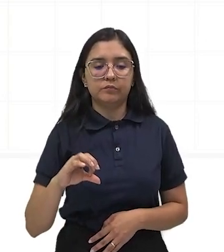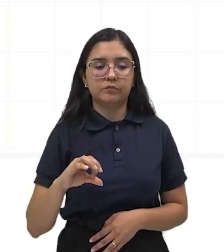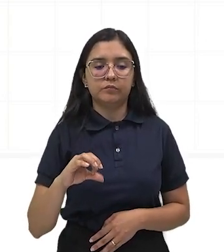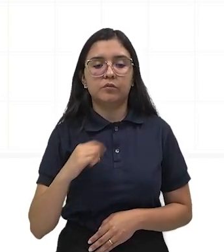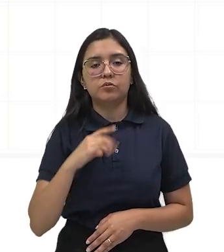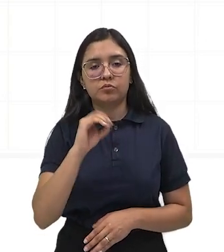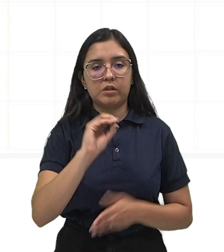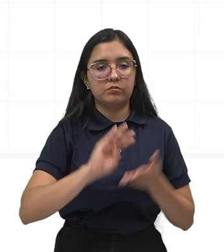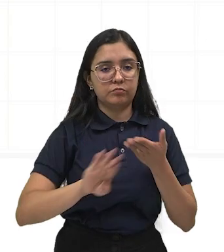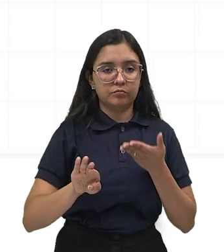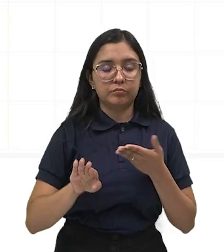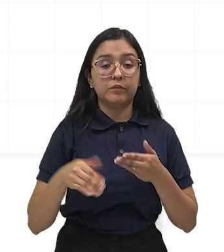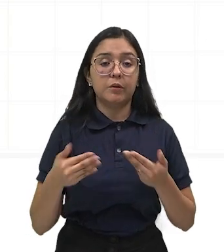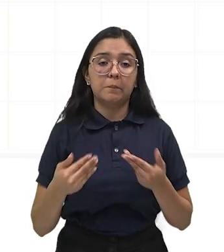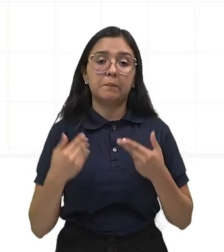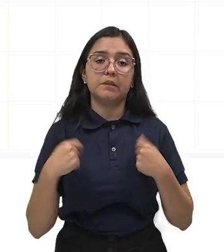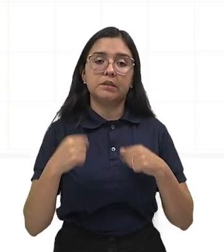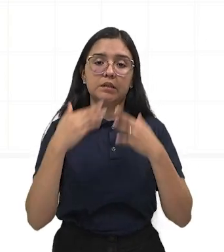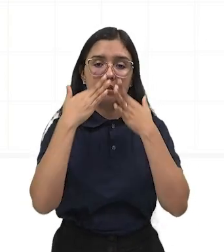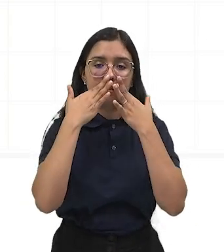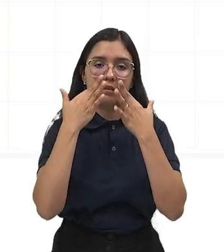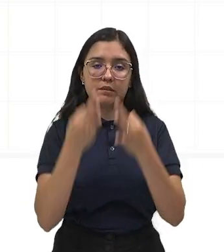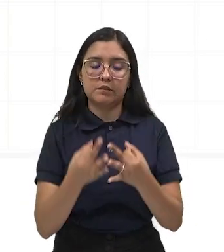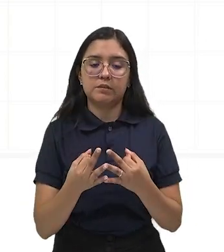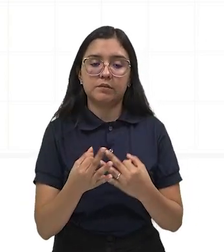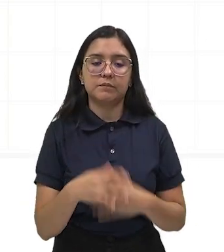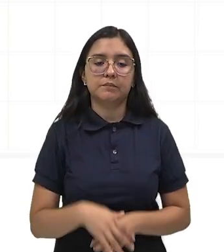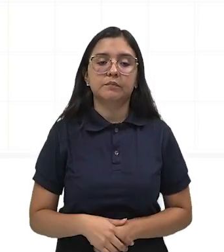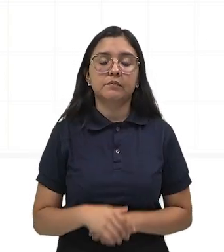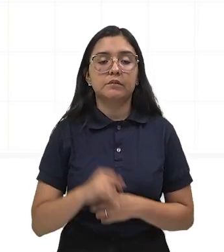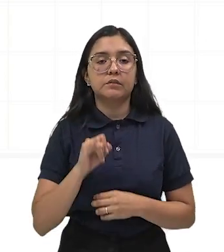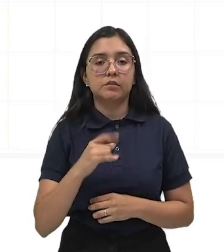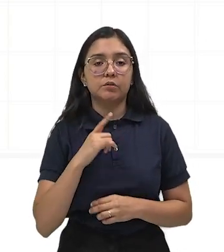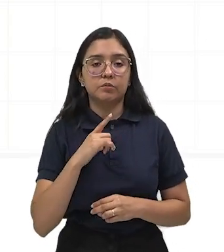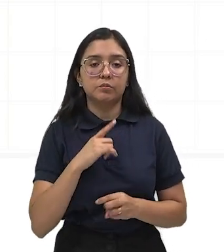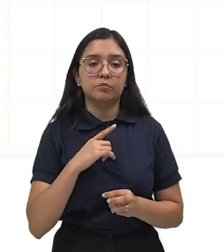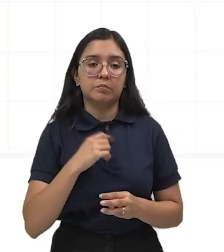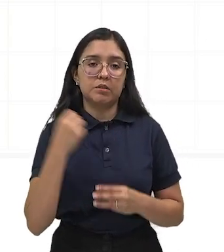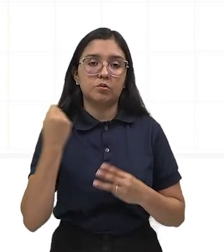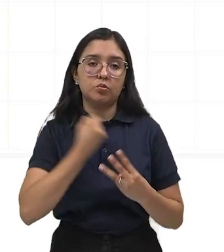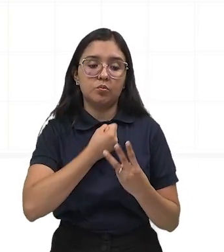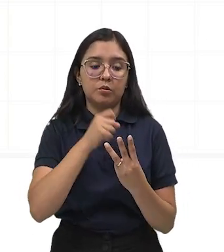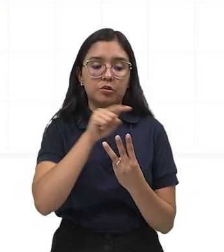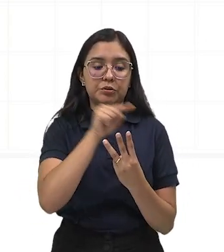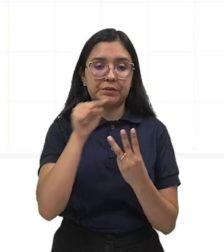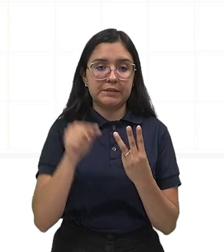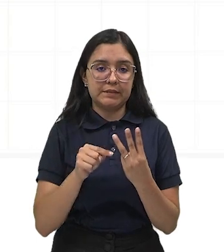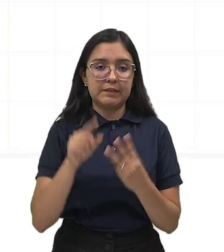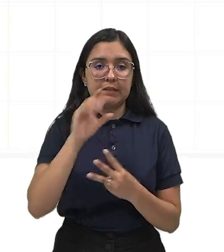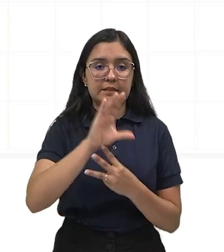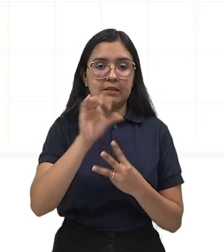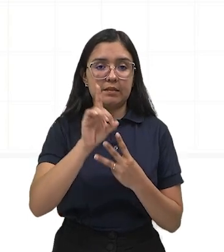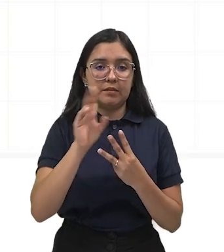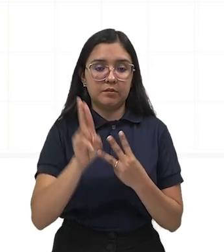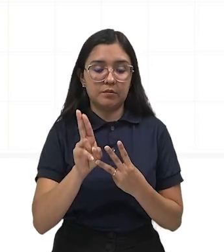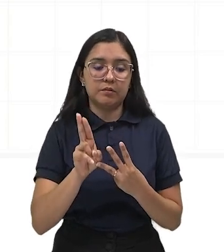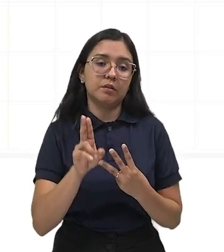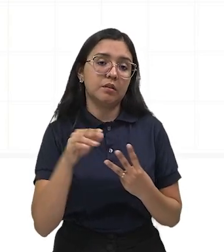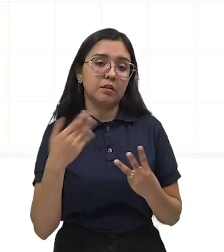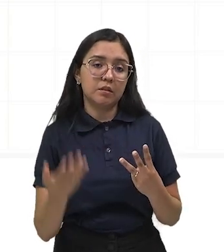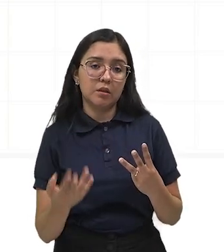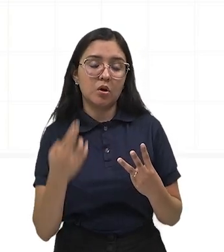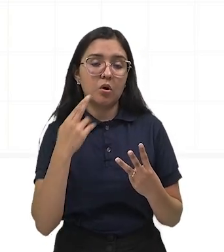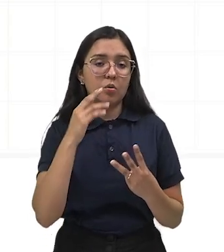tem que ficar atento a esses detalhes. Se o número tem 3 algarismos, então nesse caso, olha, o 0 não